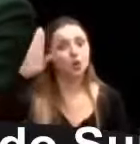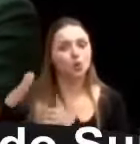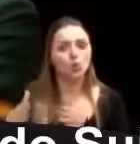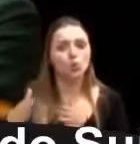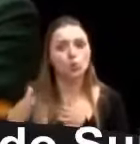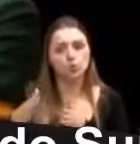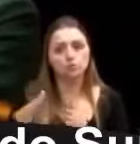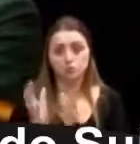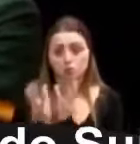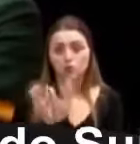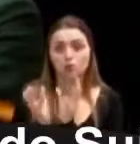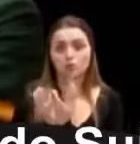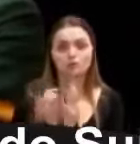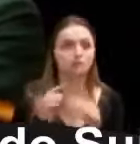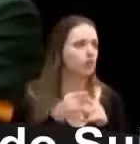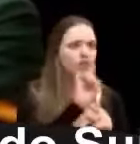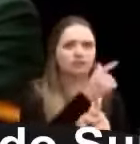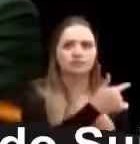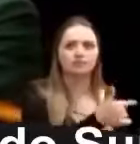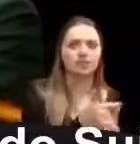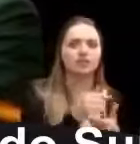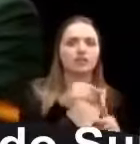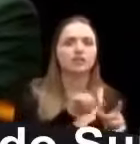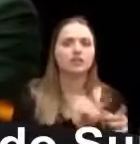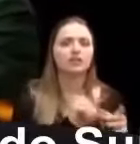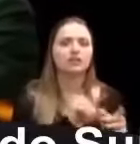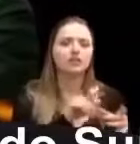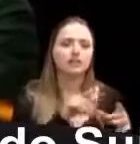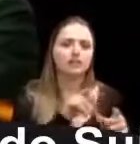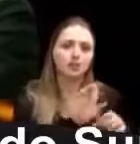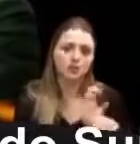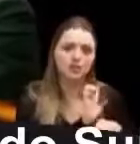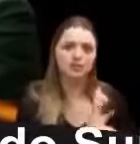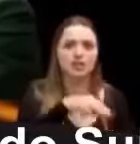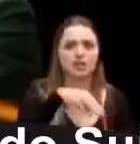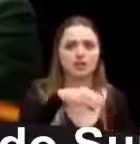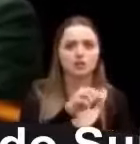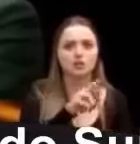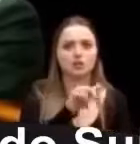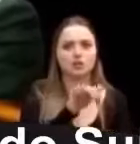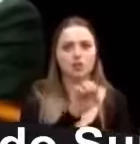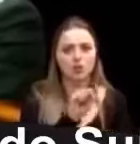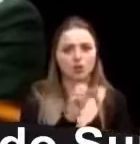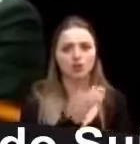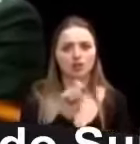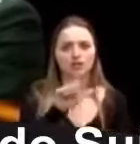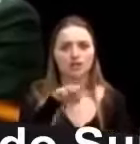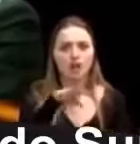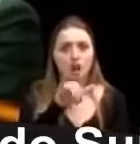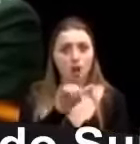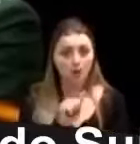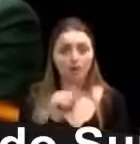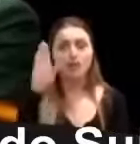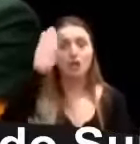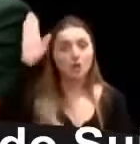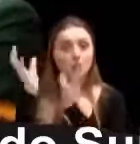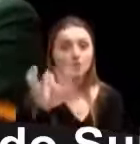trecho. Lá em Moraes de Almeida. Mas o exército está lá, trabalhando 24 horas por